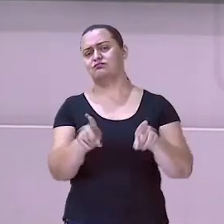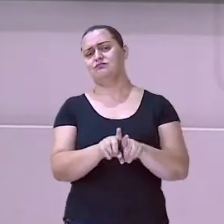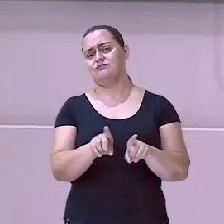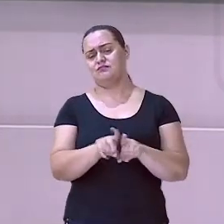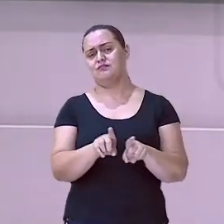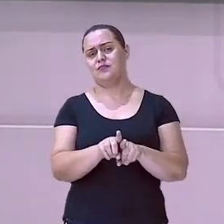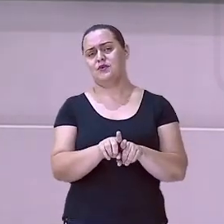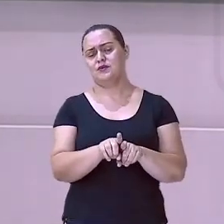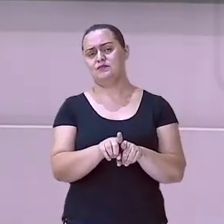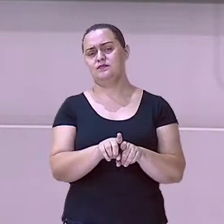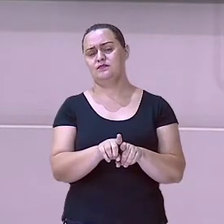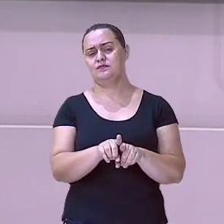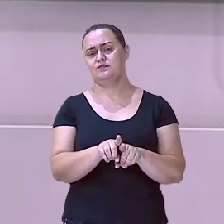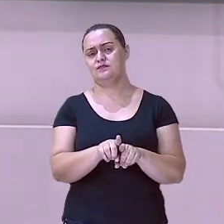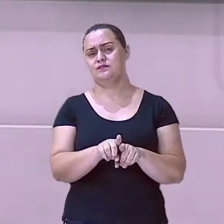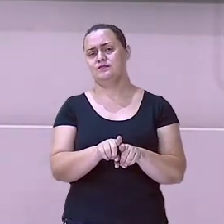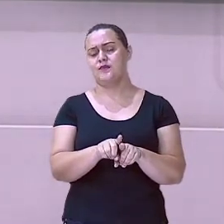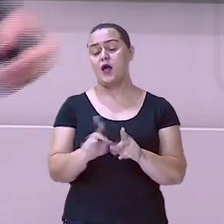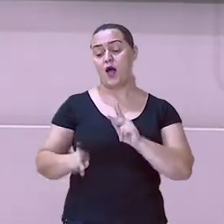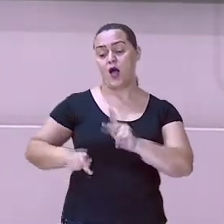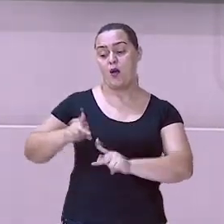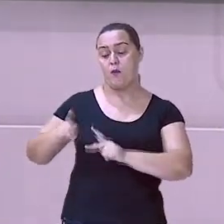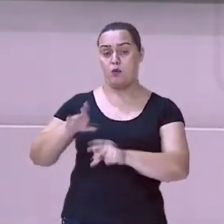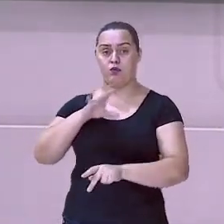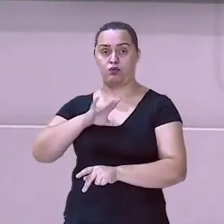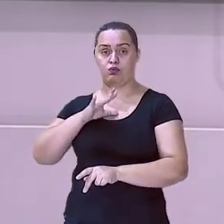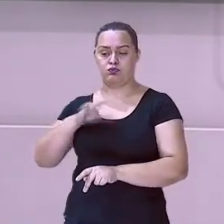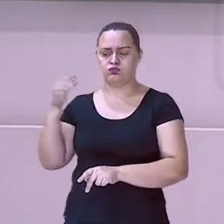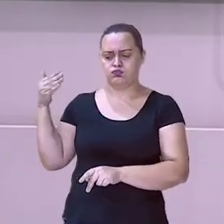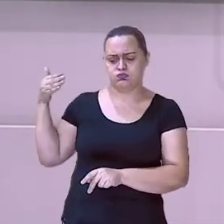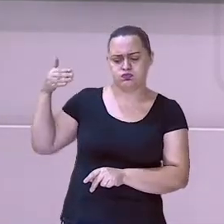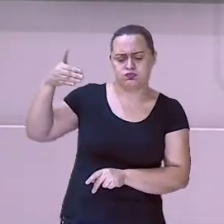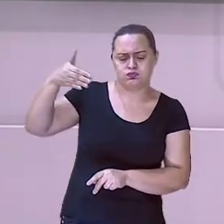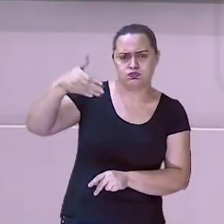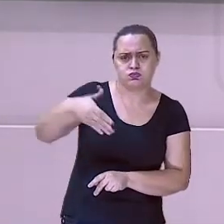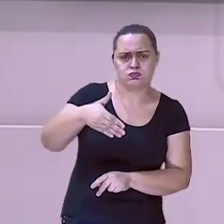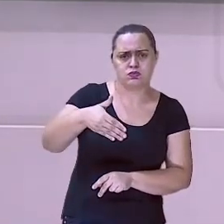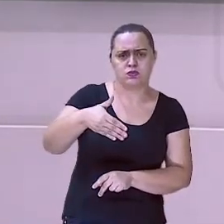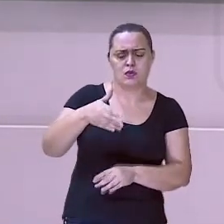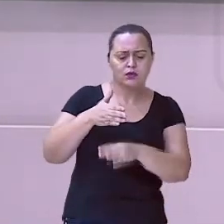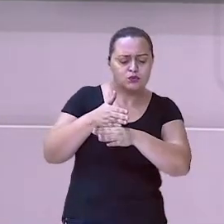Não, então, vamos buscar mais. Os bandeirantes,